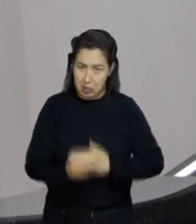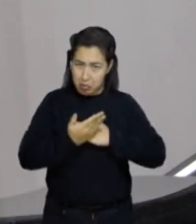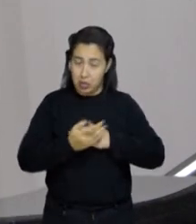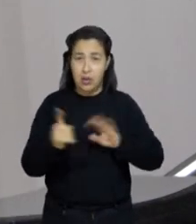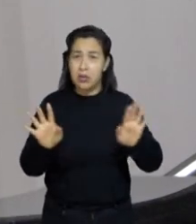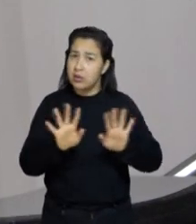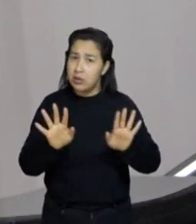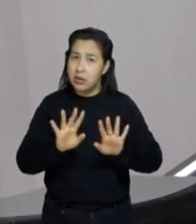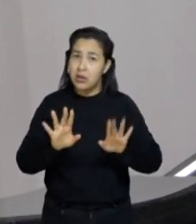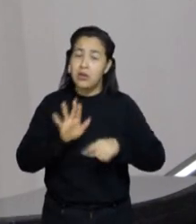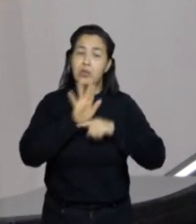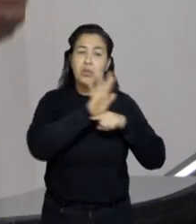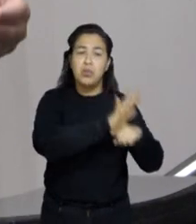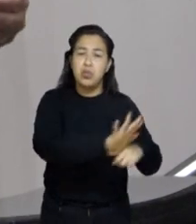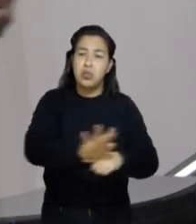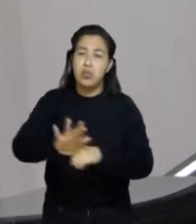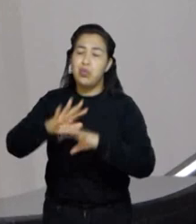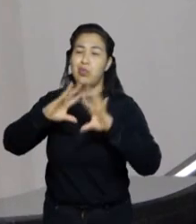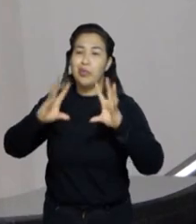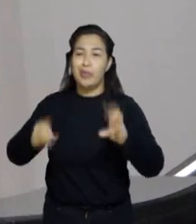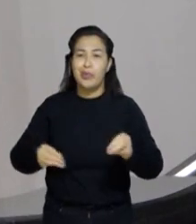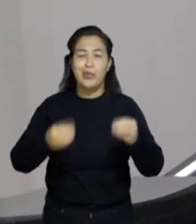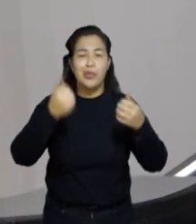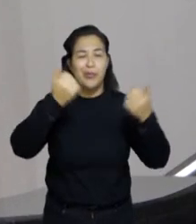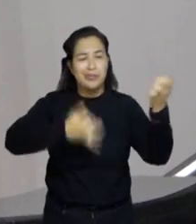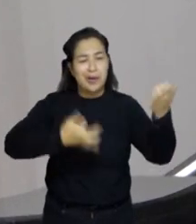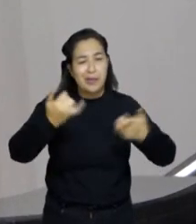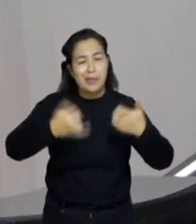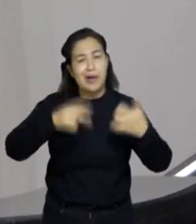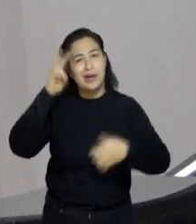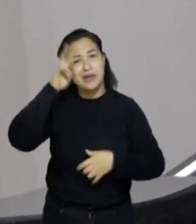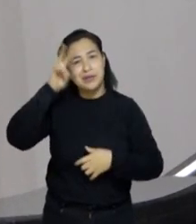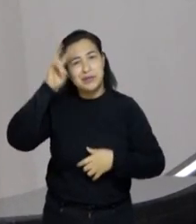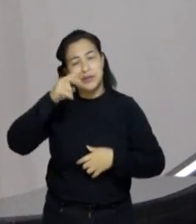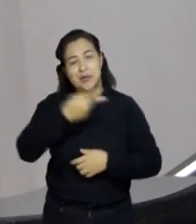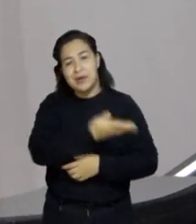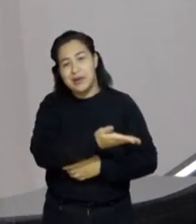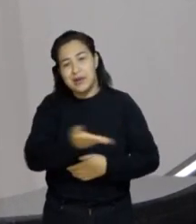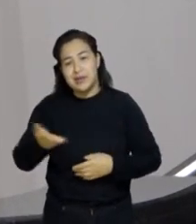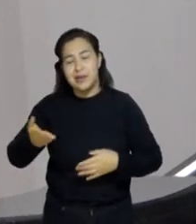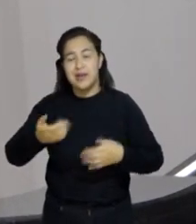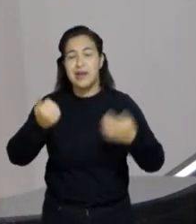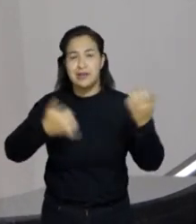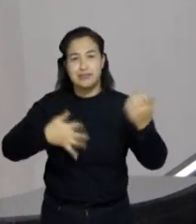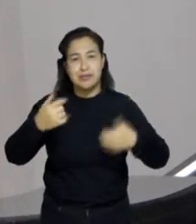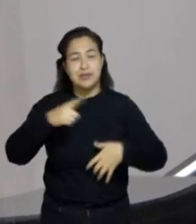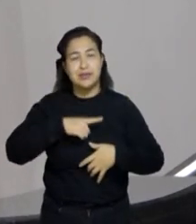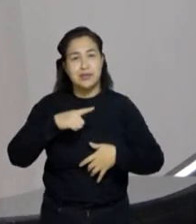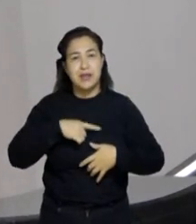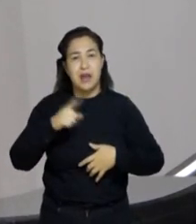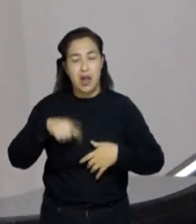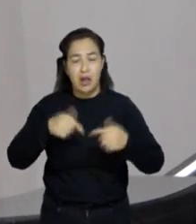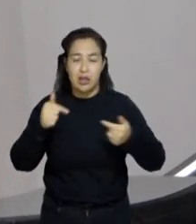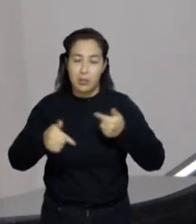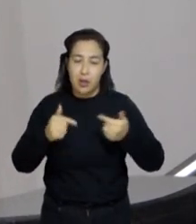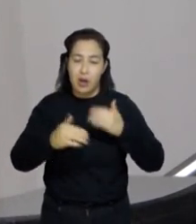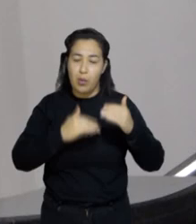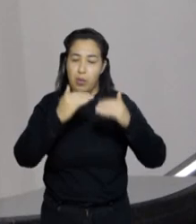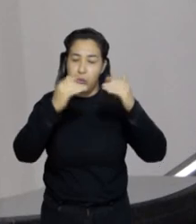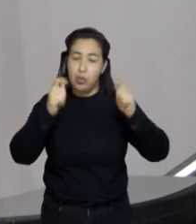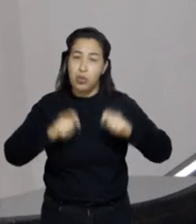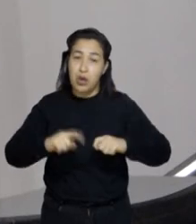pessoas tenham algo de melhor e de bom no seu dia a dia, seja para viver, para trabalhar, para se desenvolver. E eu acho que essa mensagem que nós saímos